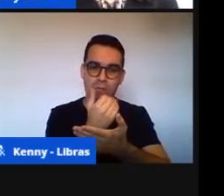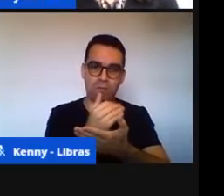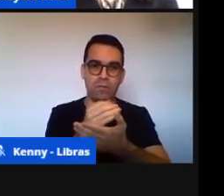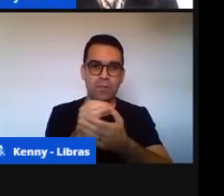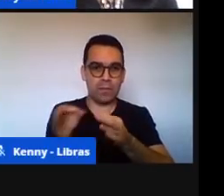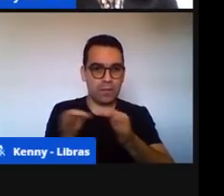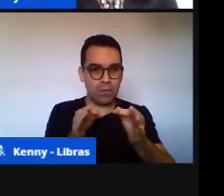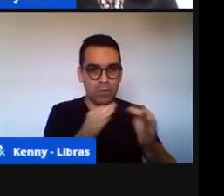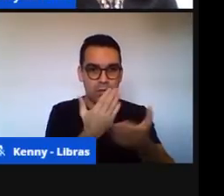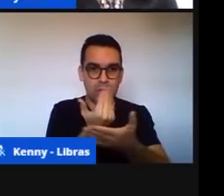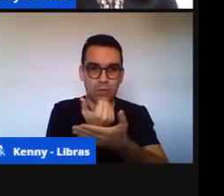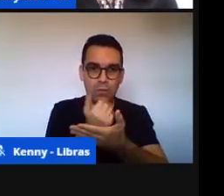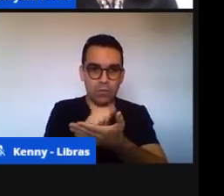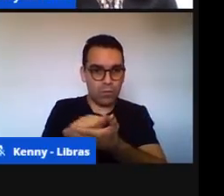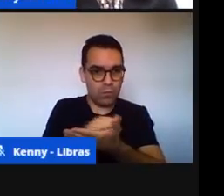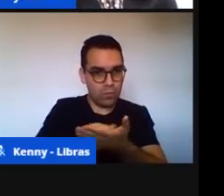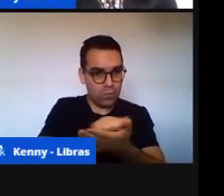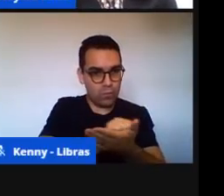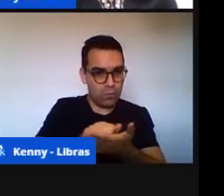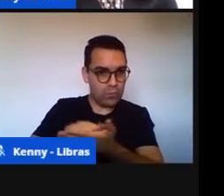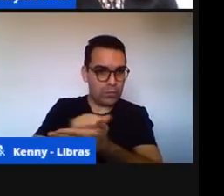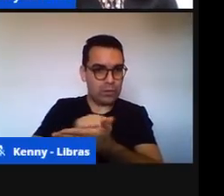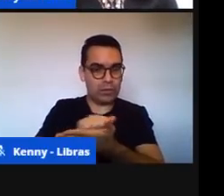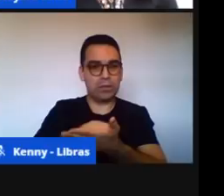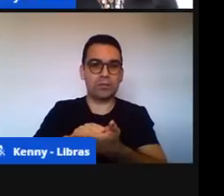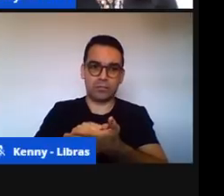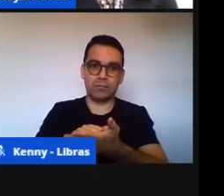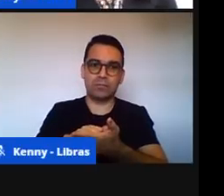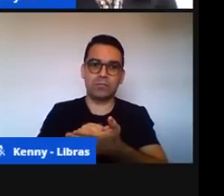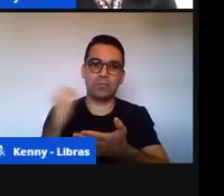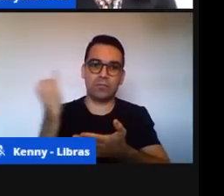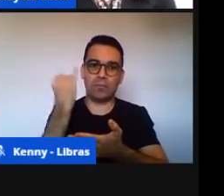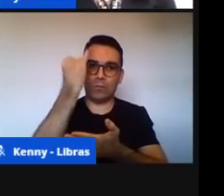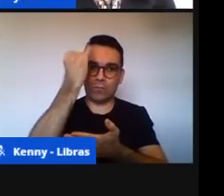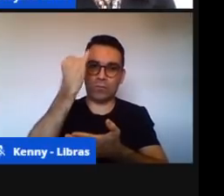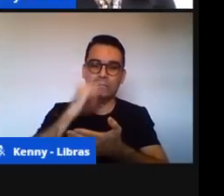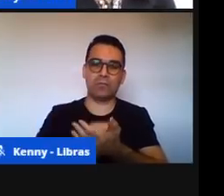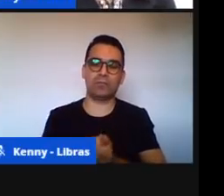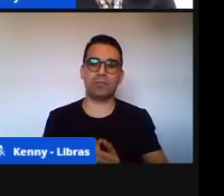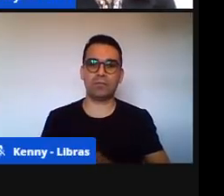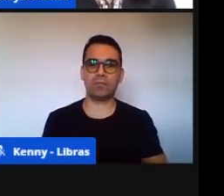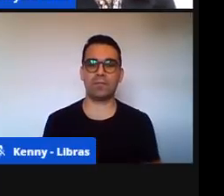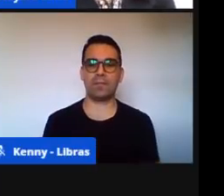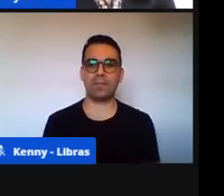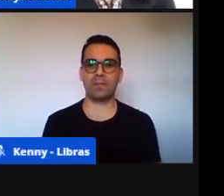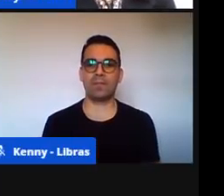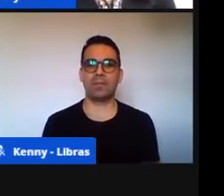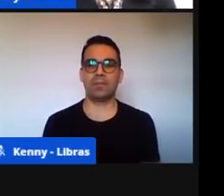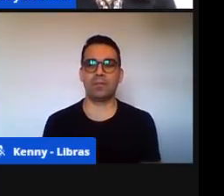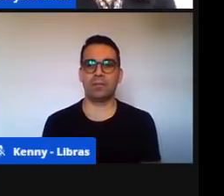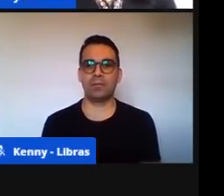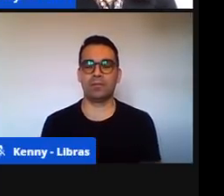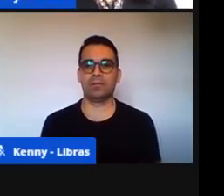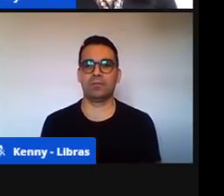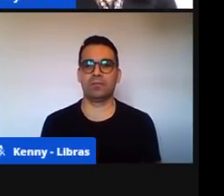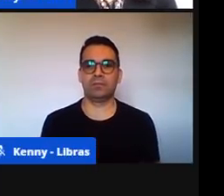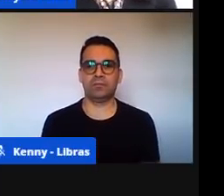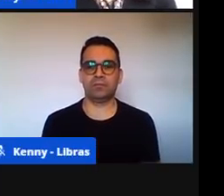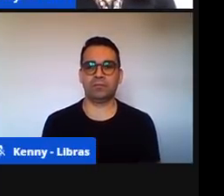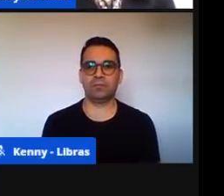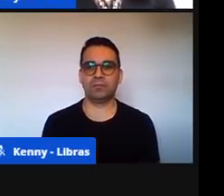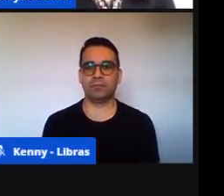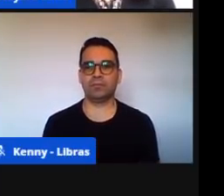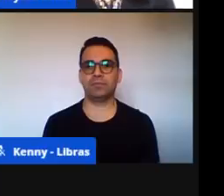utilizados no preparo da alimentação escolar. Então, a gente entende com isso que